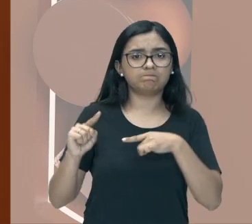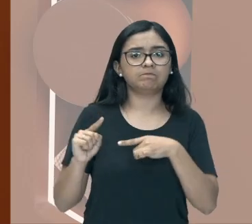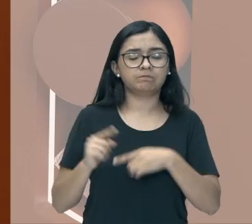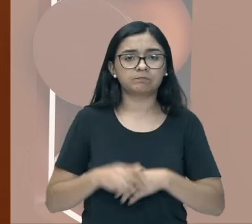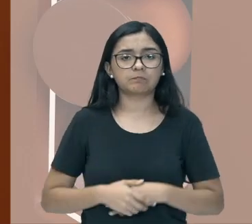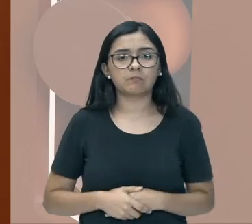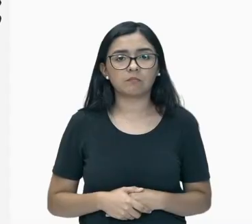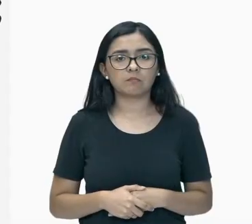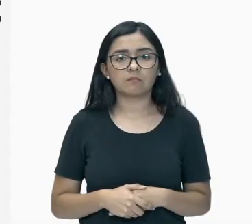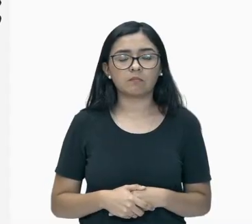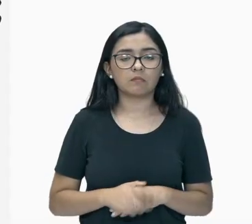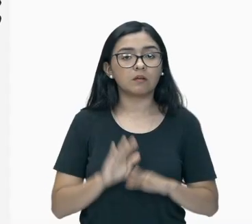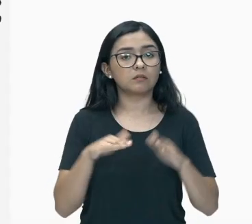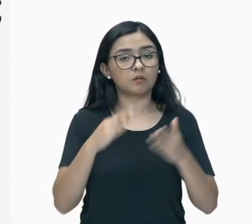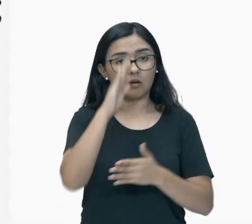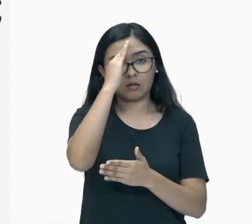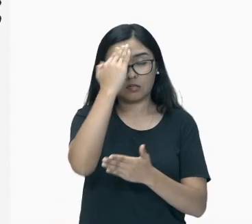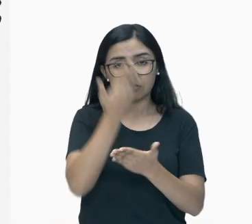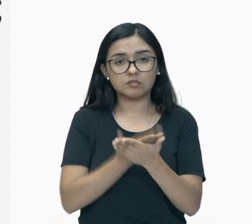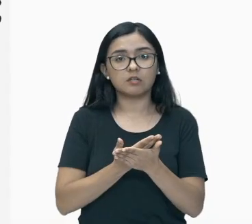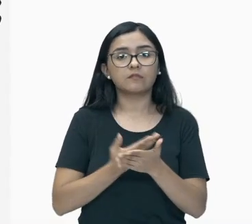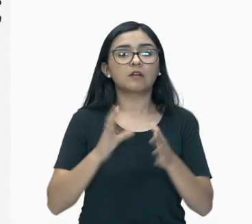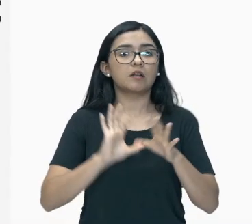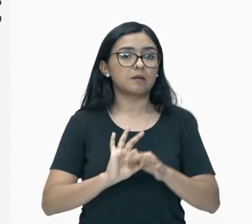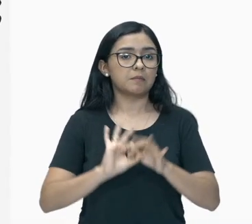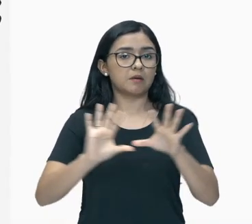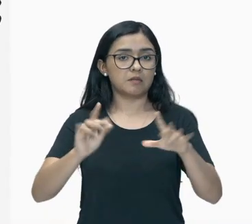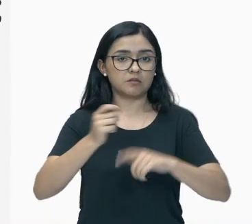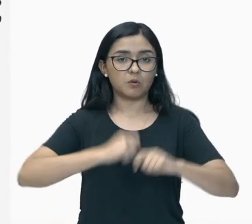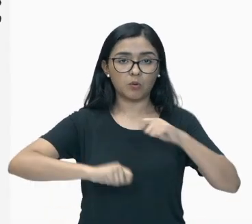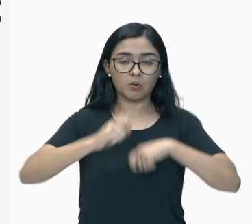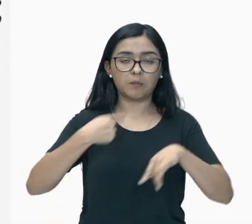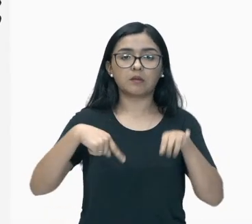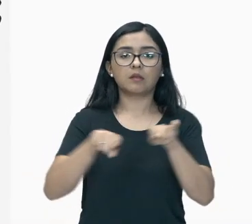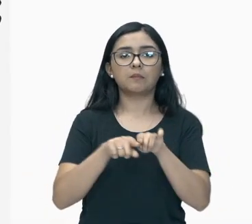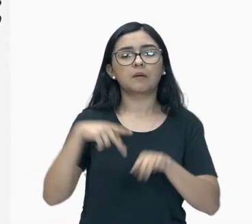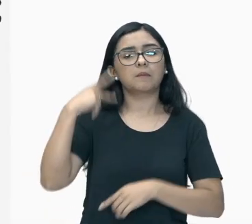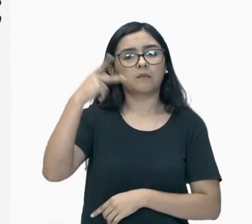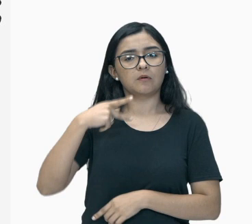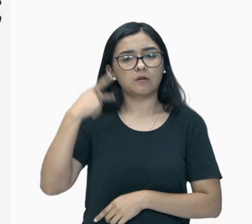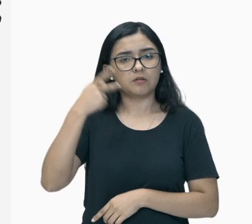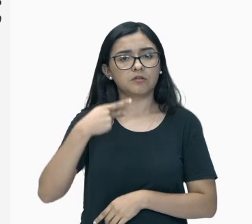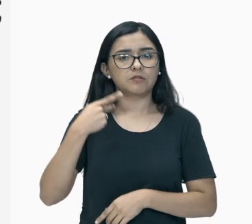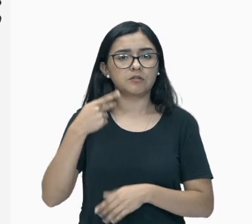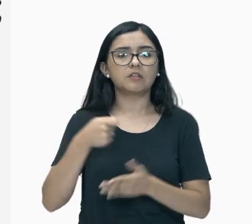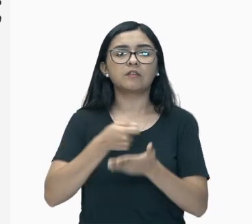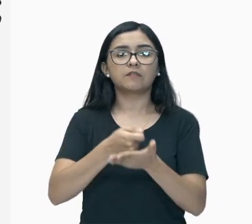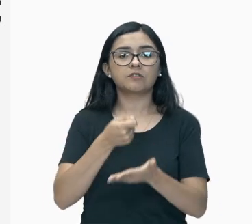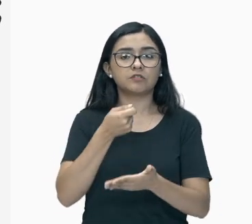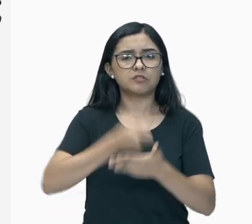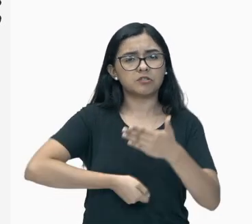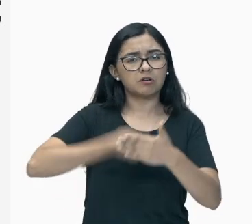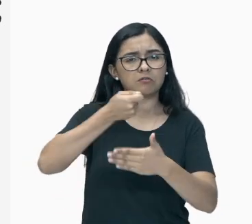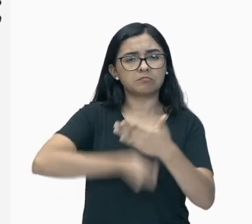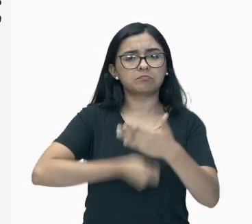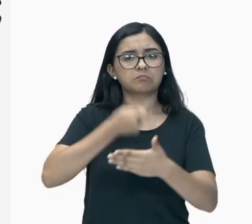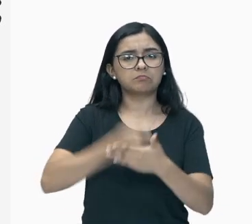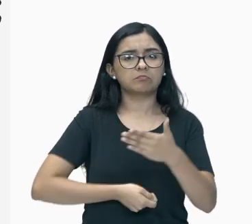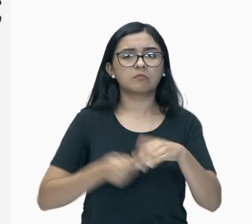foi feito. Então, acreditavam na liberdade econômica e política e defendiam que as colônias deveriam